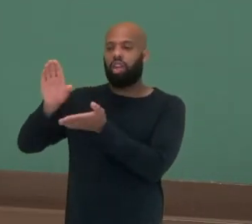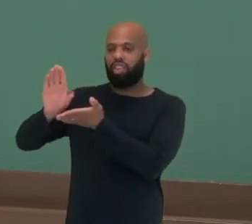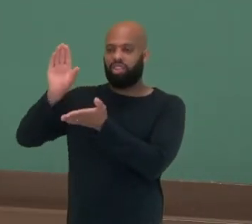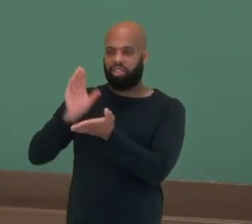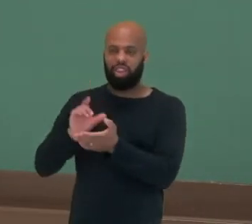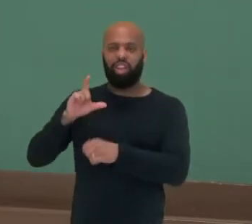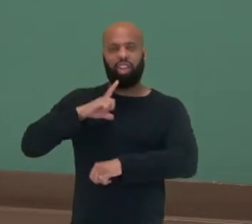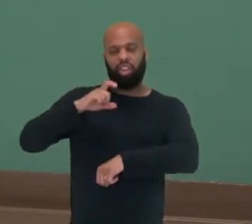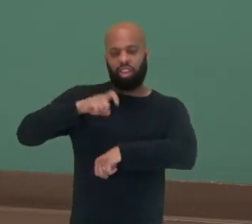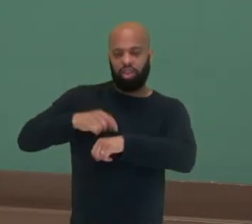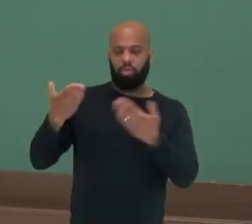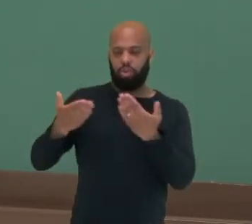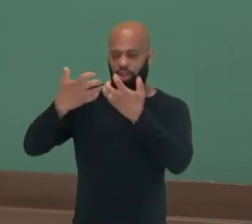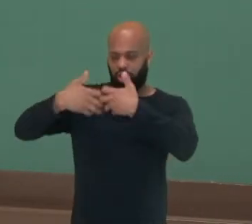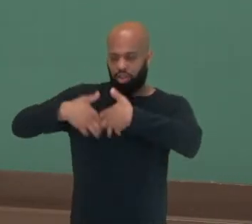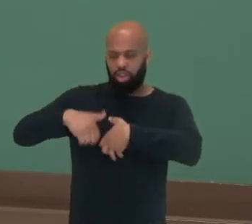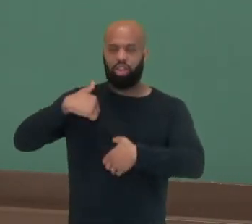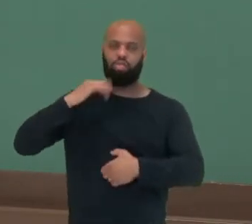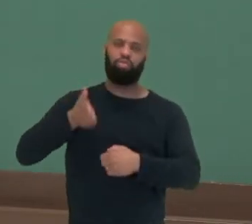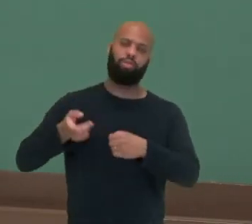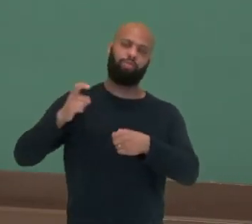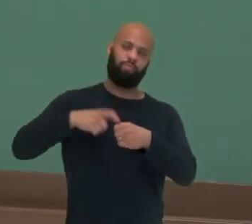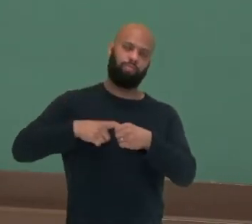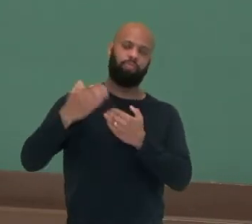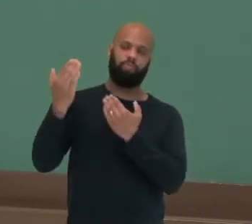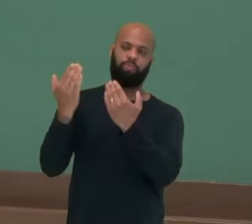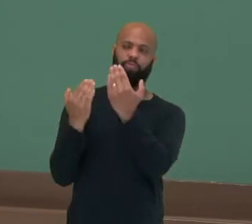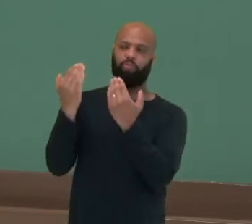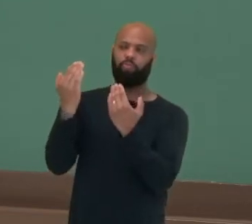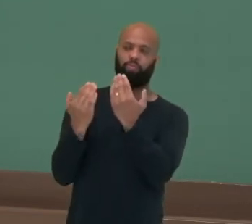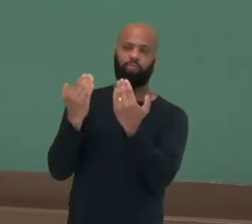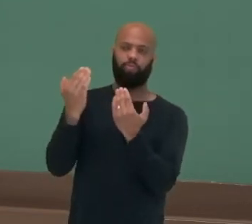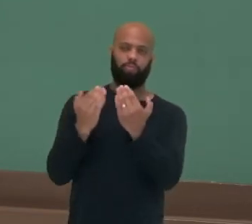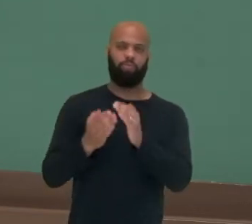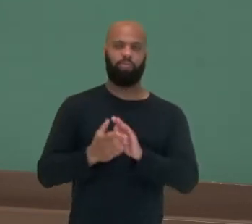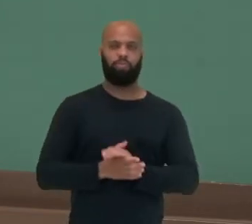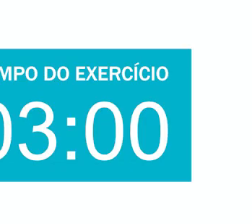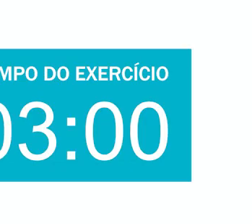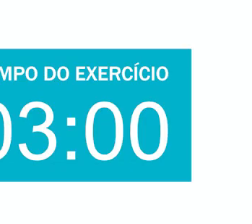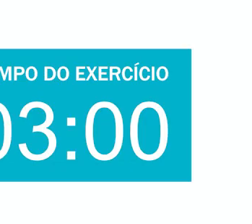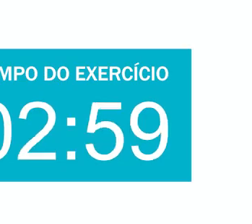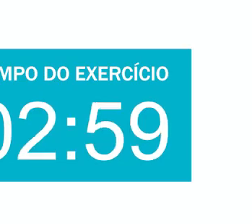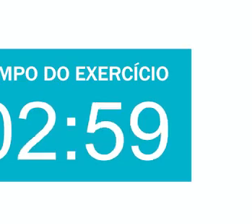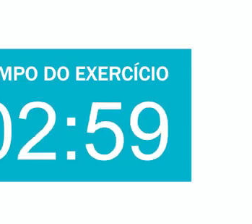bom? Um tempinho para vocês resolverem e já voltamos conferir o que vocês produziram.